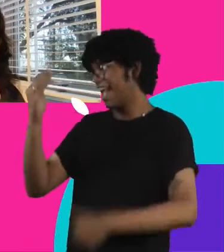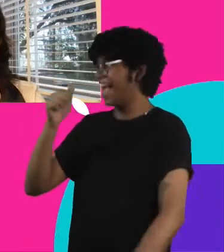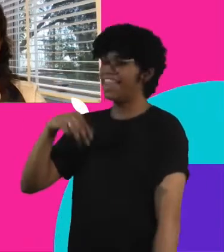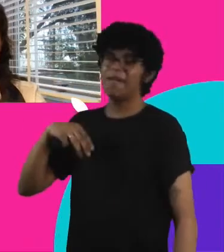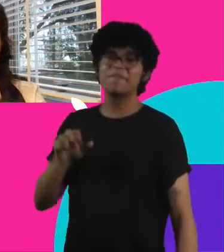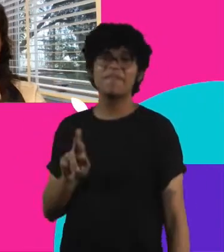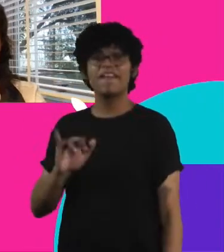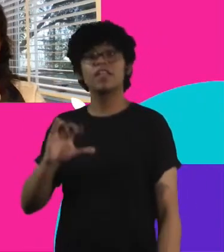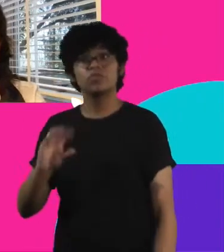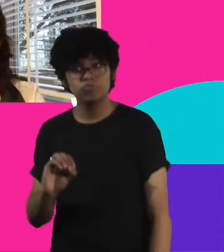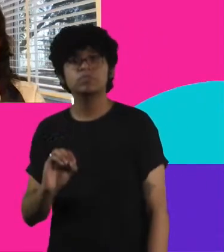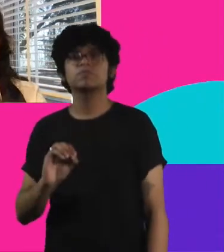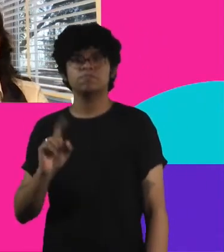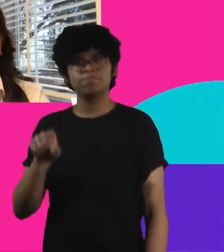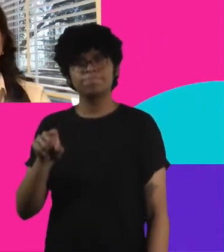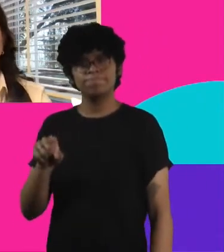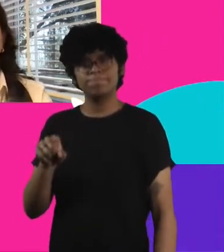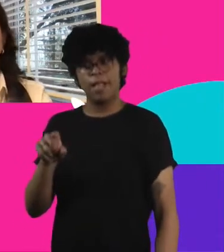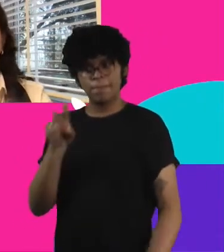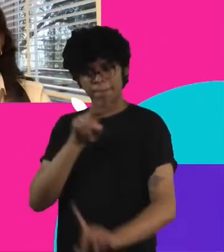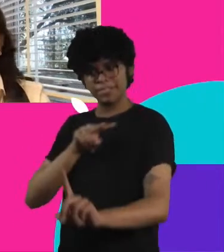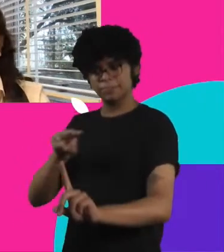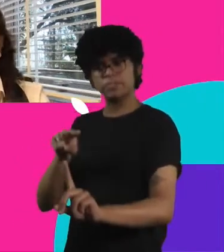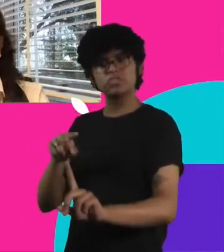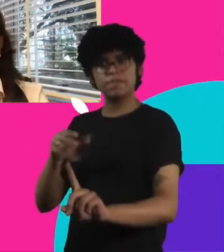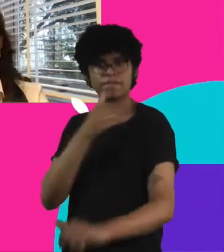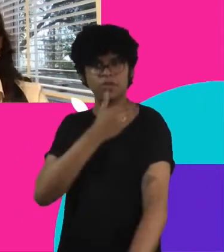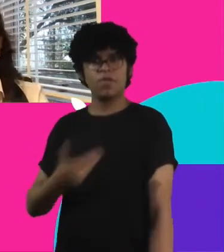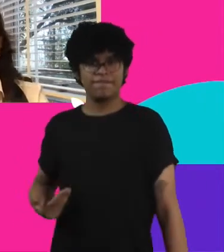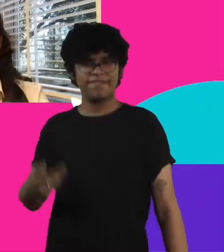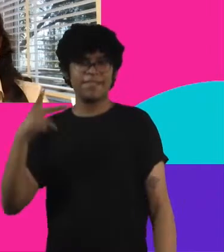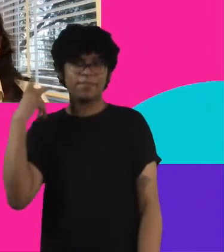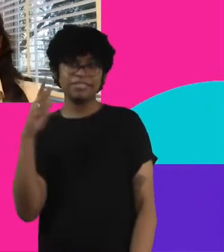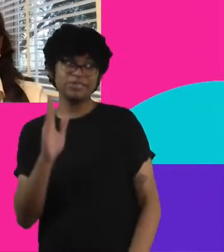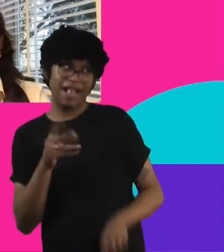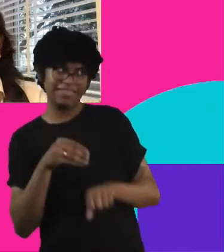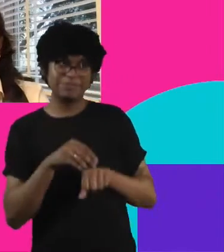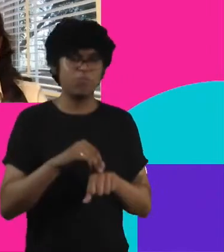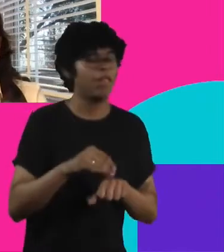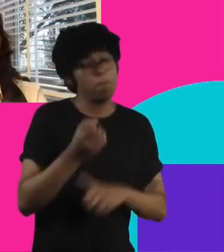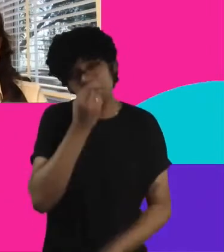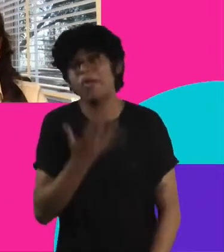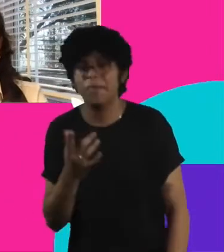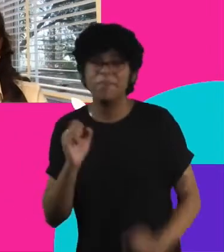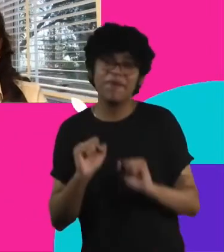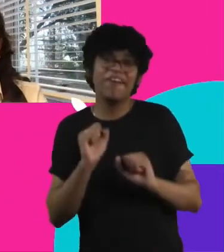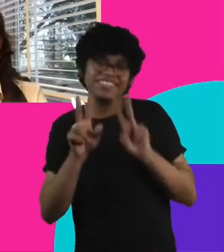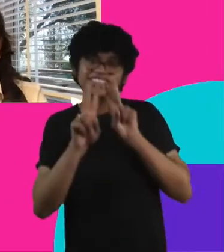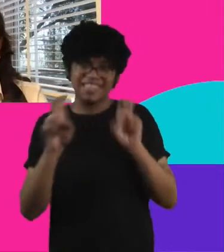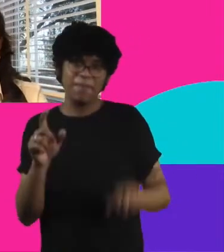Eu acho que essa abordagem das políticas públicas, né, que você já deu spoiler, que bom, porque assim a gente pode falar um pouquinho do